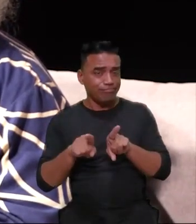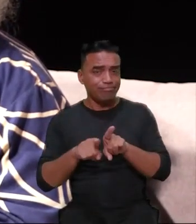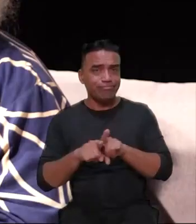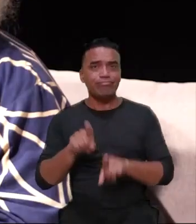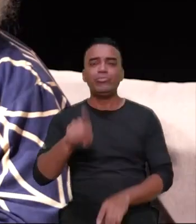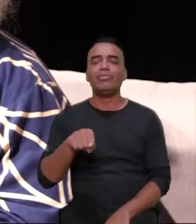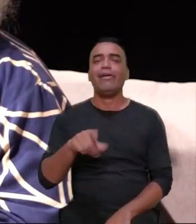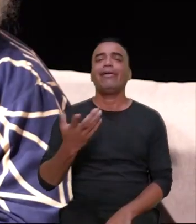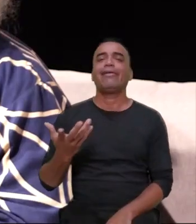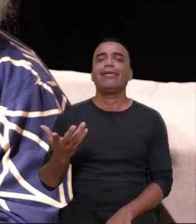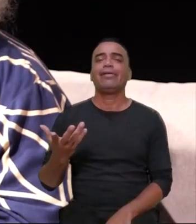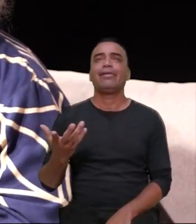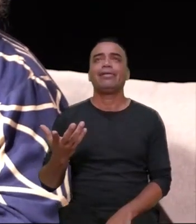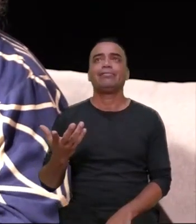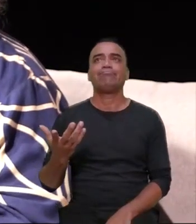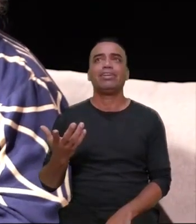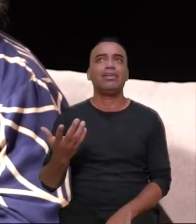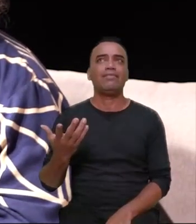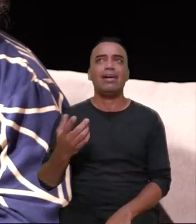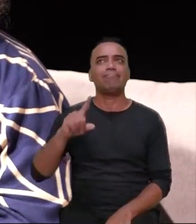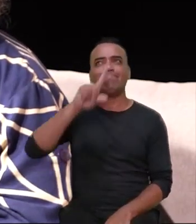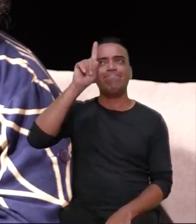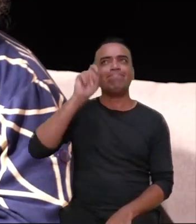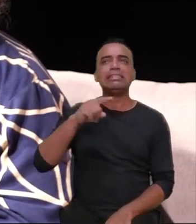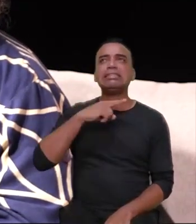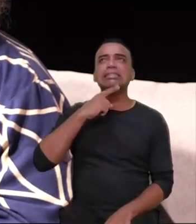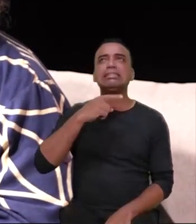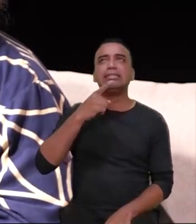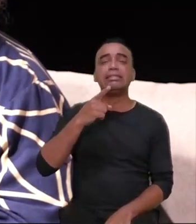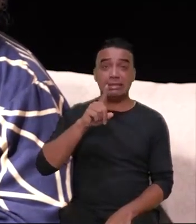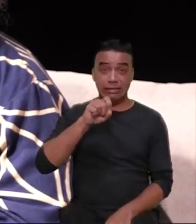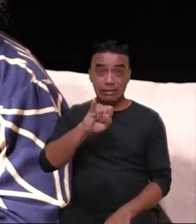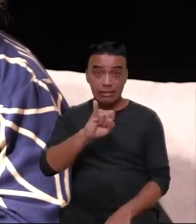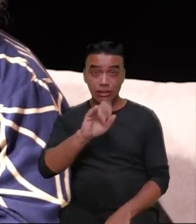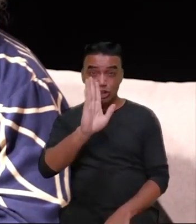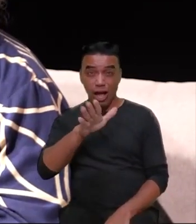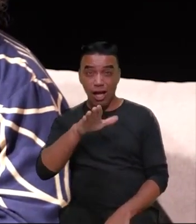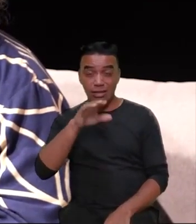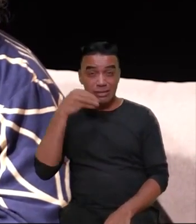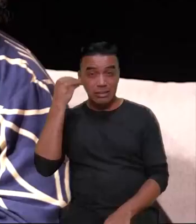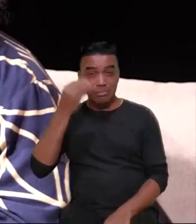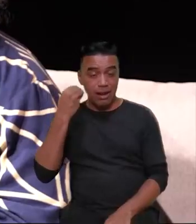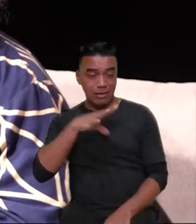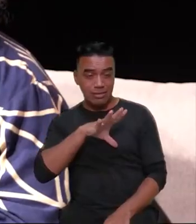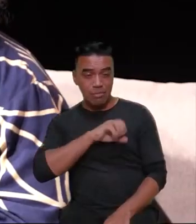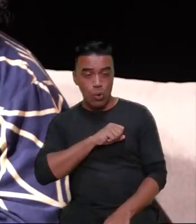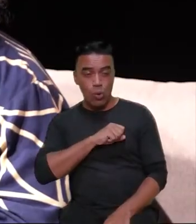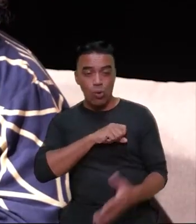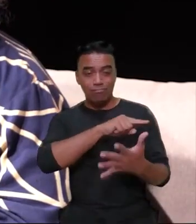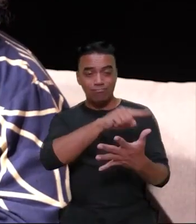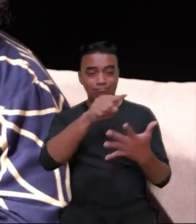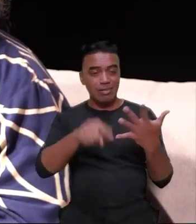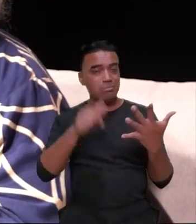e ele vai questionar, inclusive, se ele amou as mulheres que